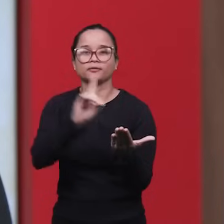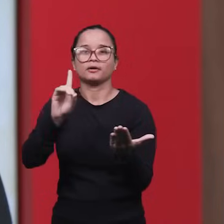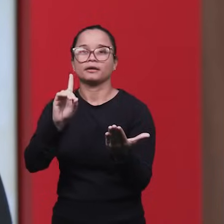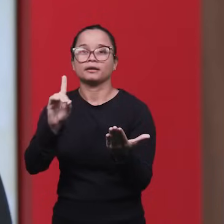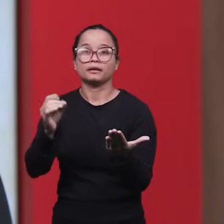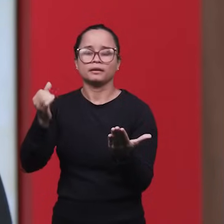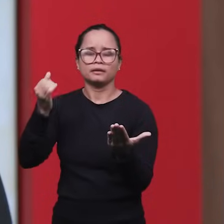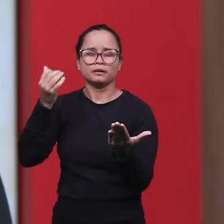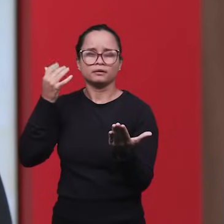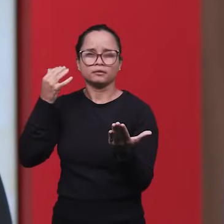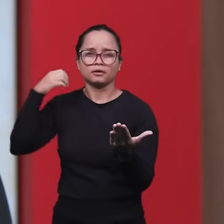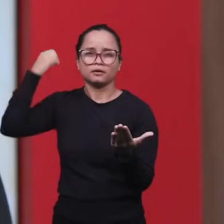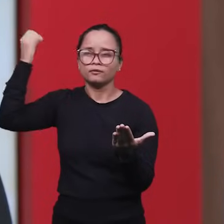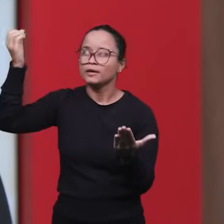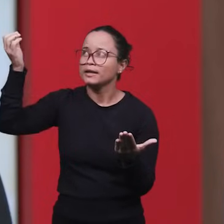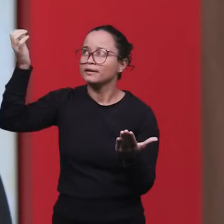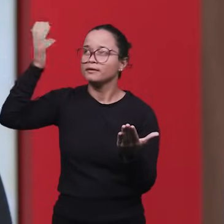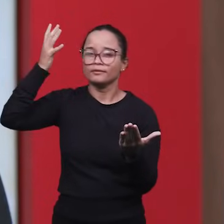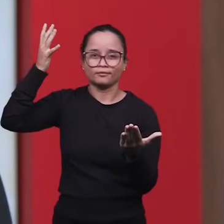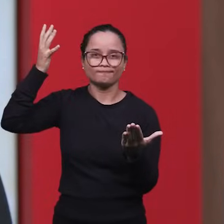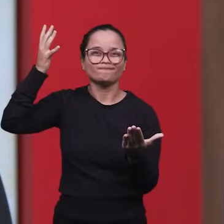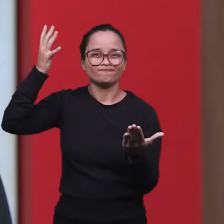dia foi inspirada.